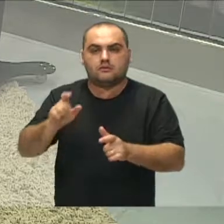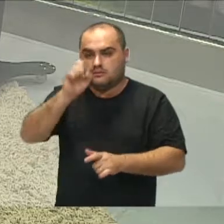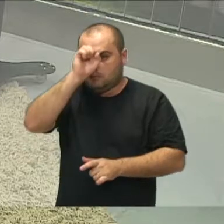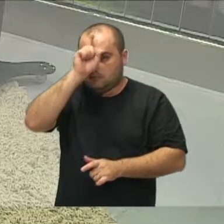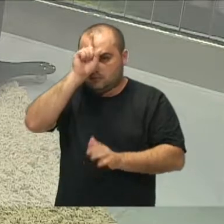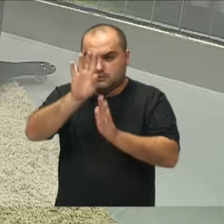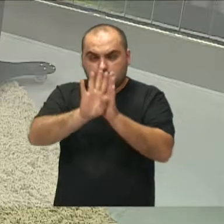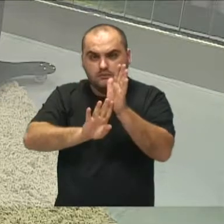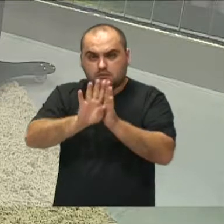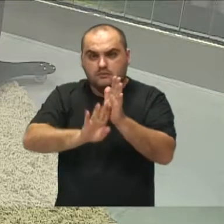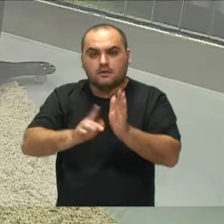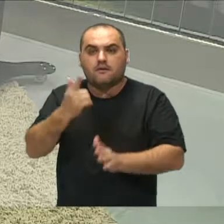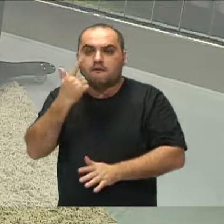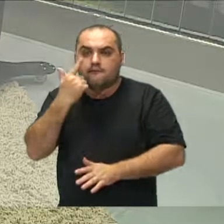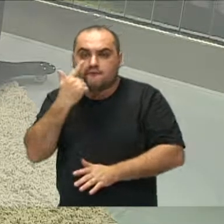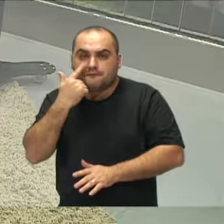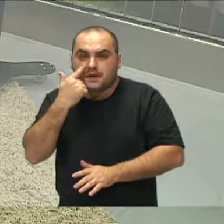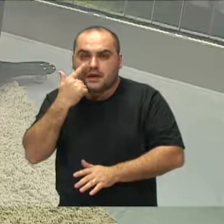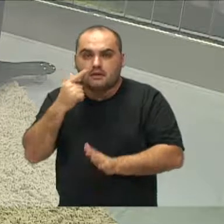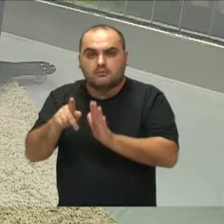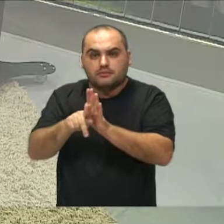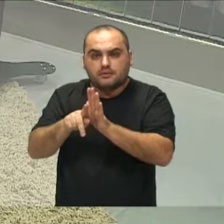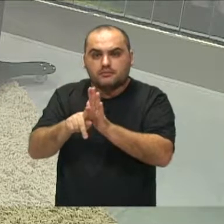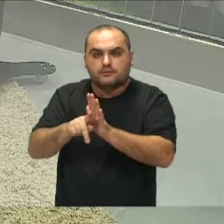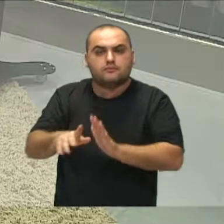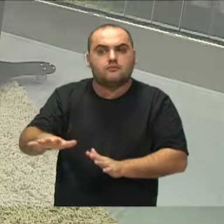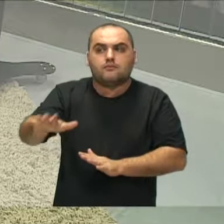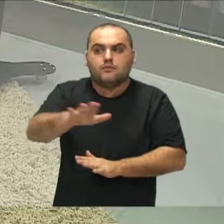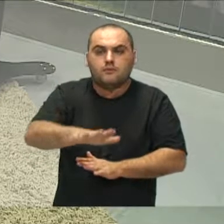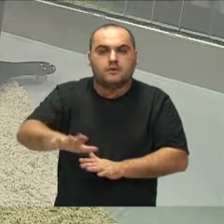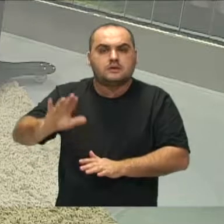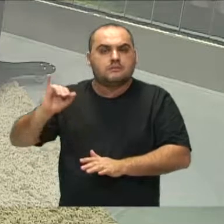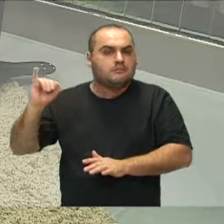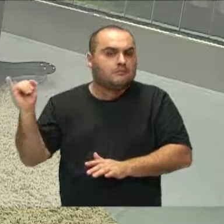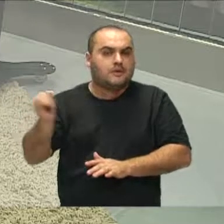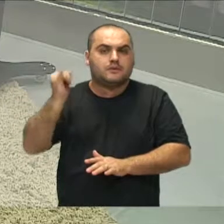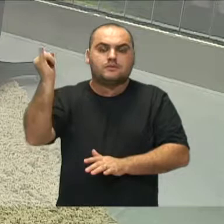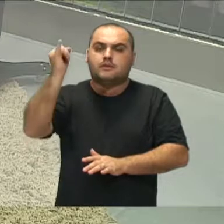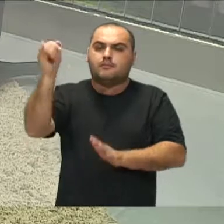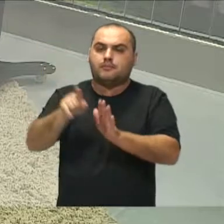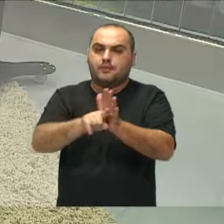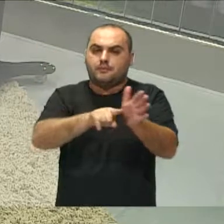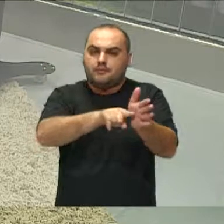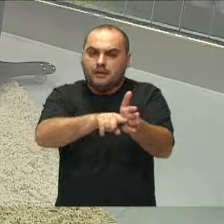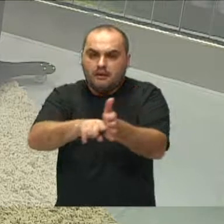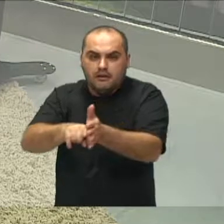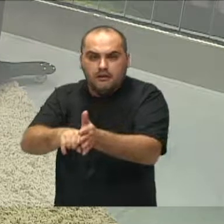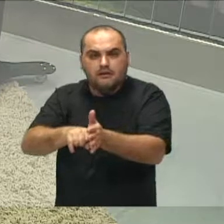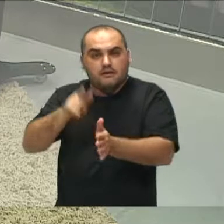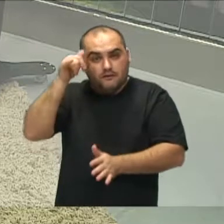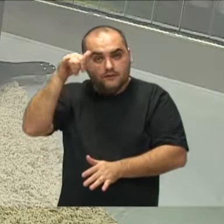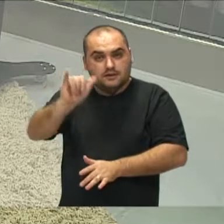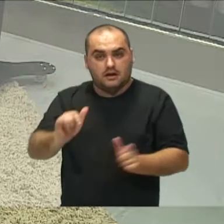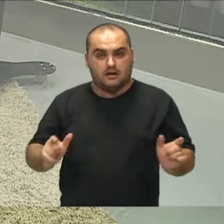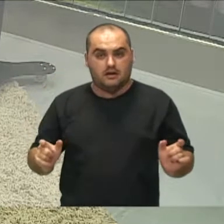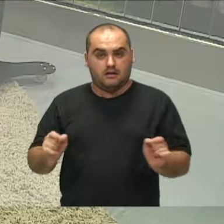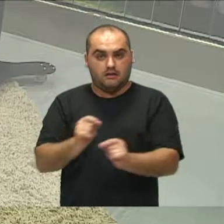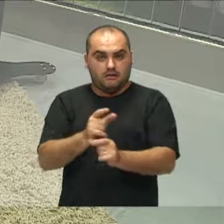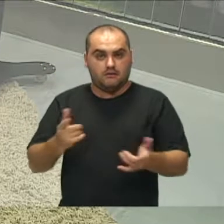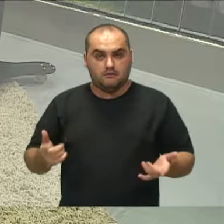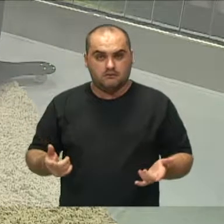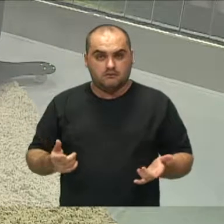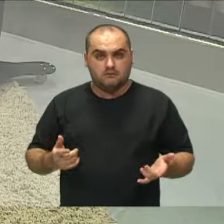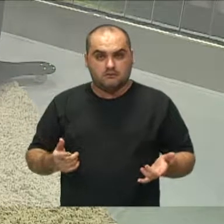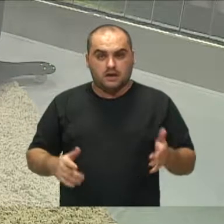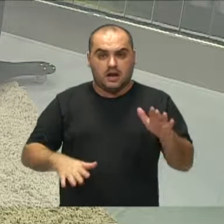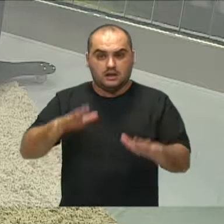para ver um aparelho altamente importante para o diagnóstico precoce de um câncer. Então, a fila às vezes é